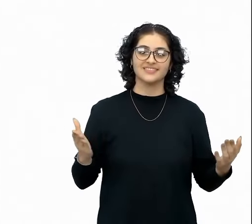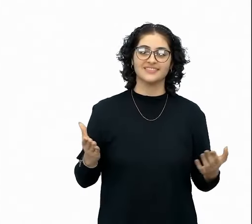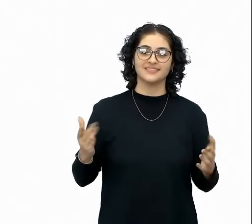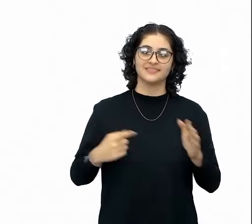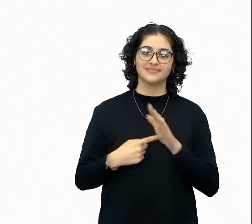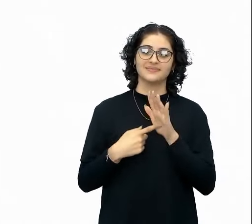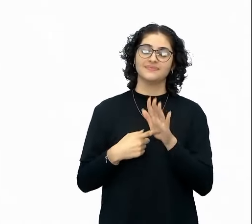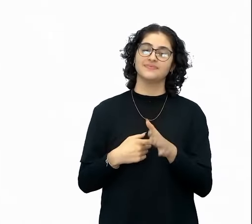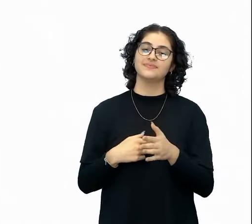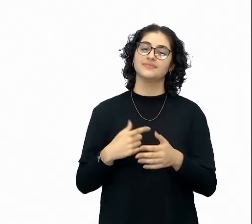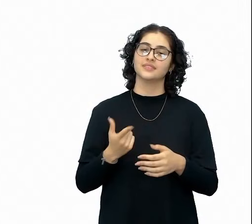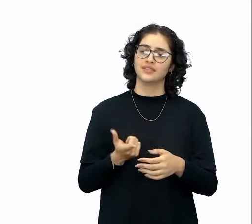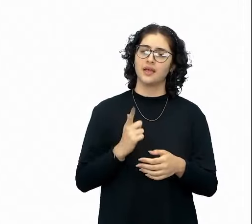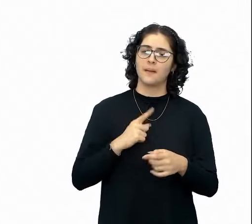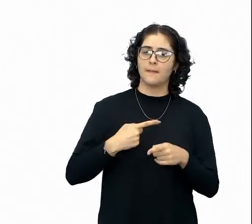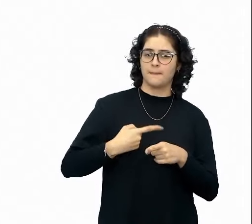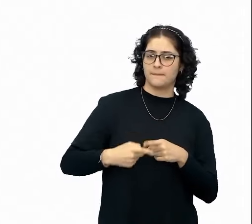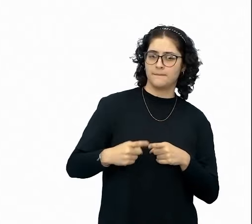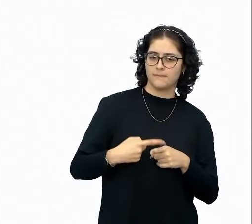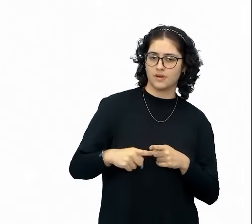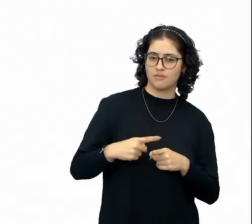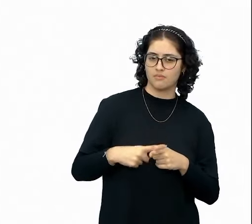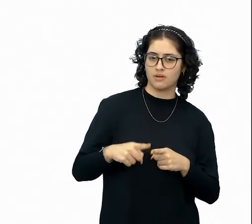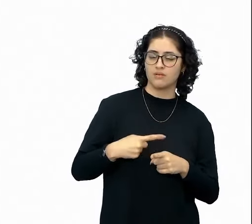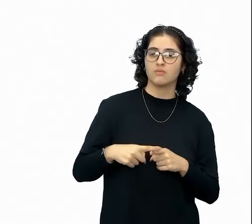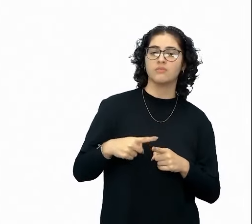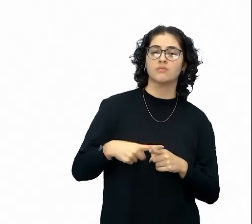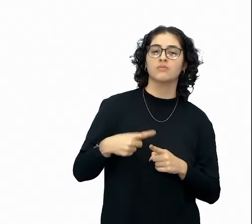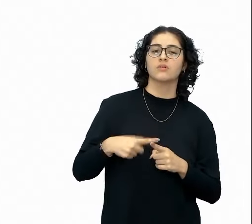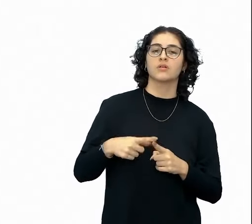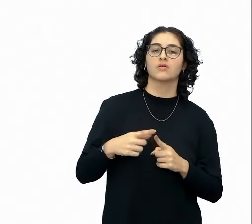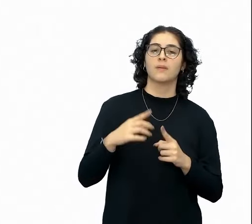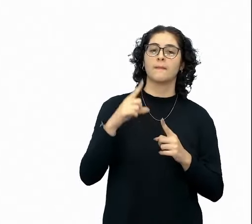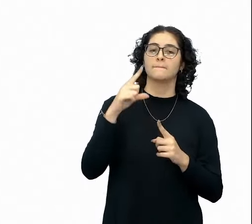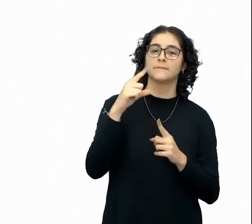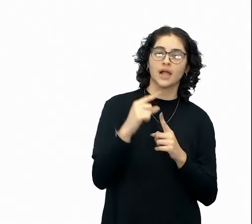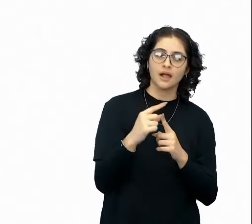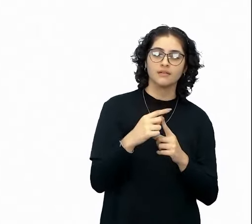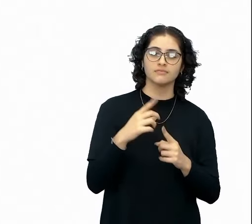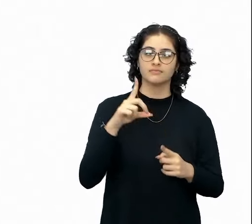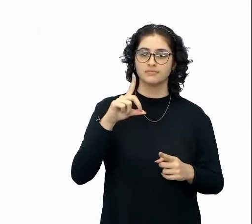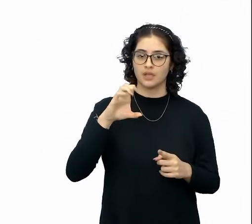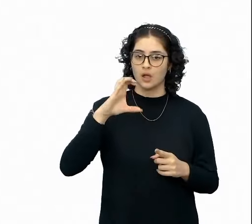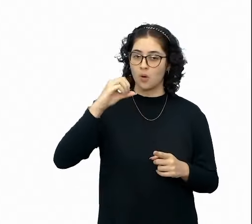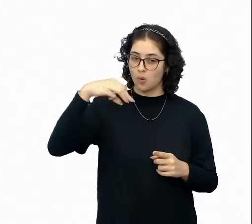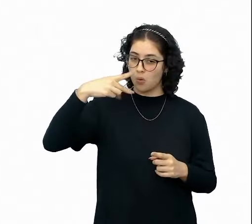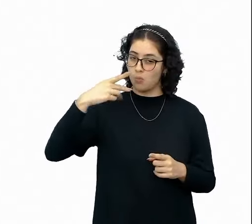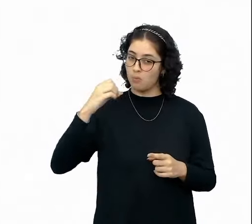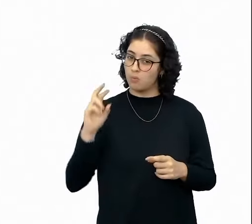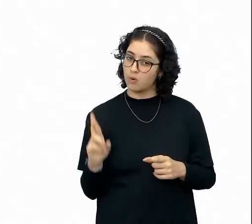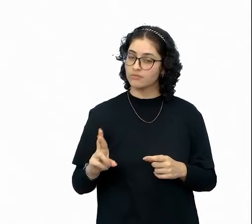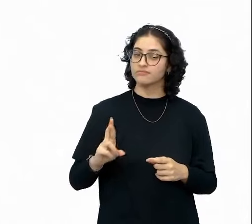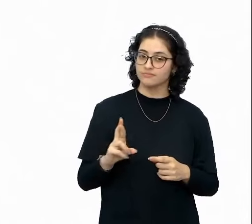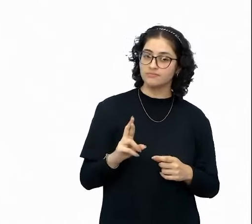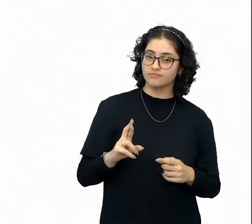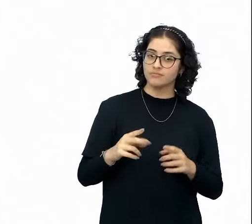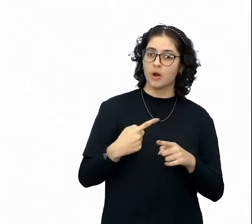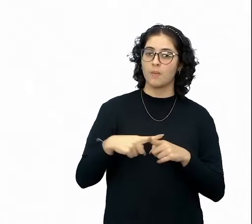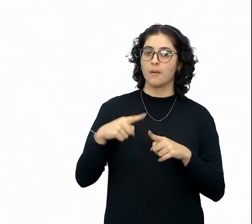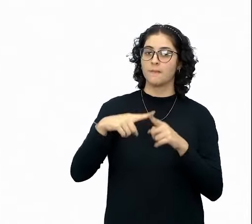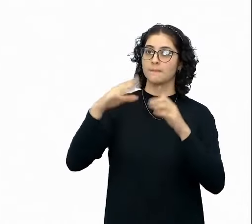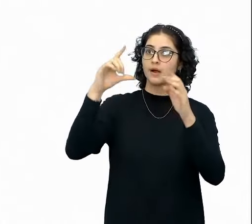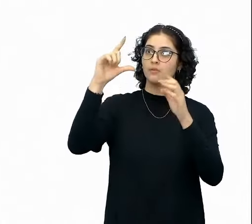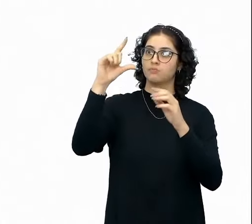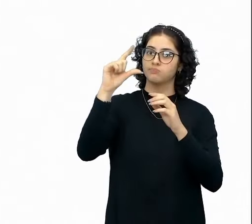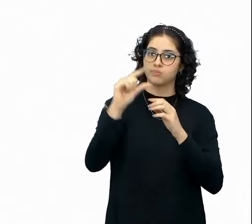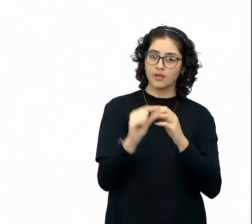falando, né? Que eu tenho um problema, eu penso no problema, eu tenho que decompor, eu tenho aqui um problema maior, eu tenho que decompor esse